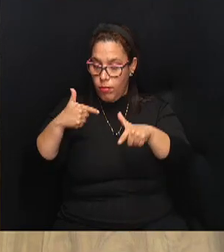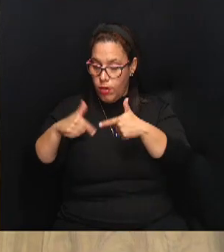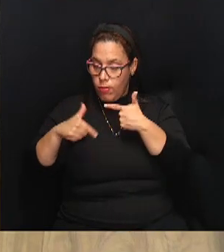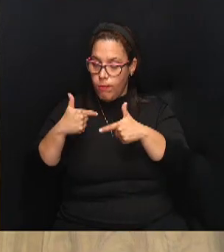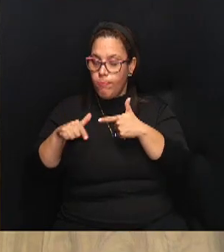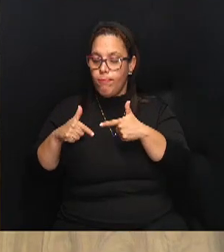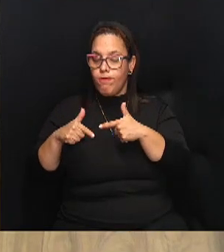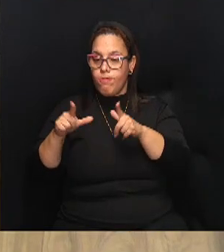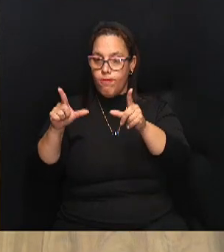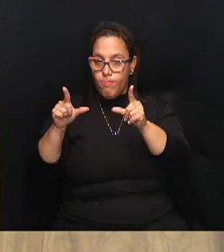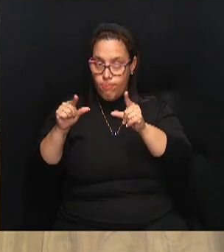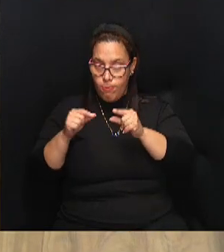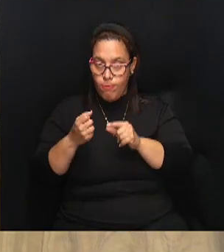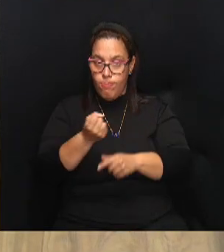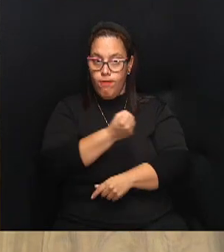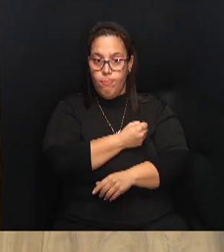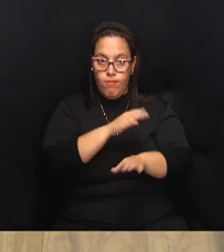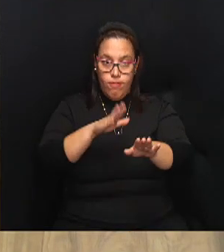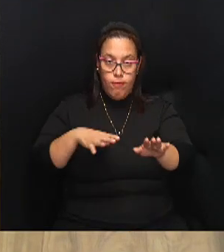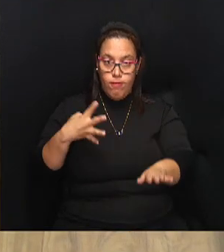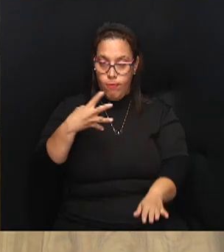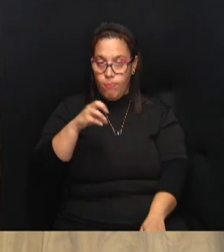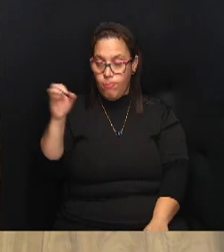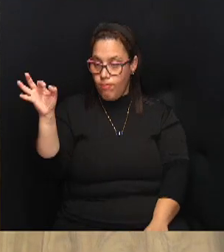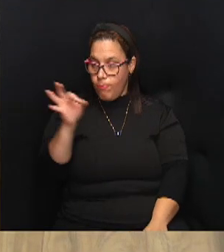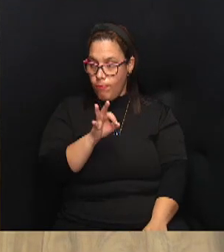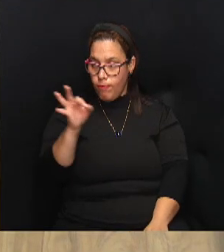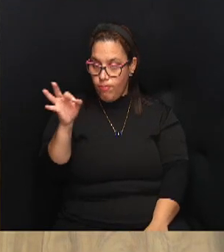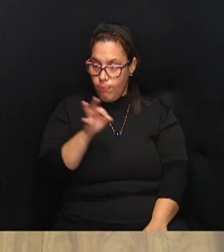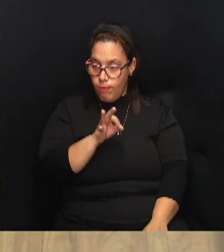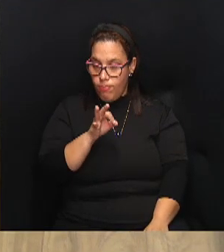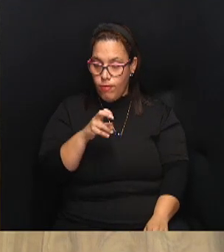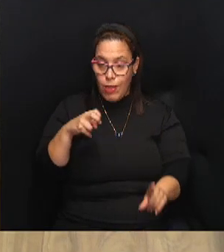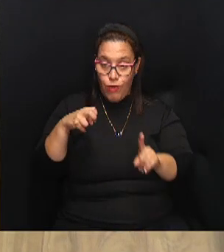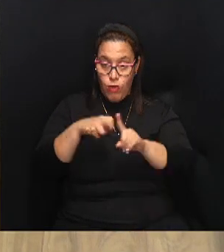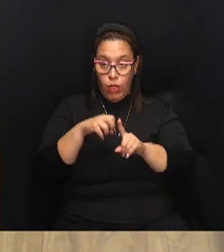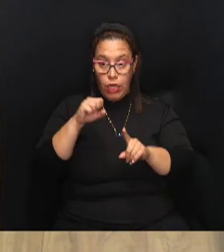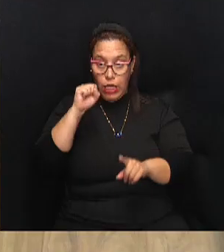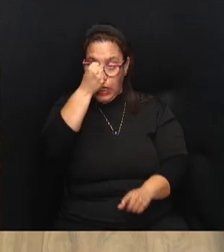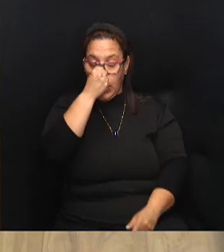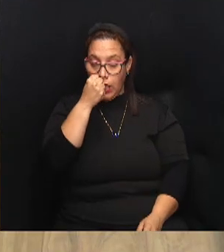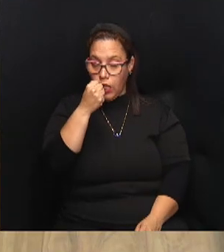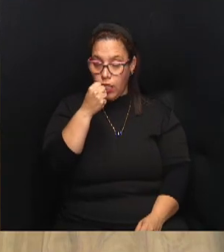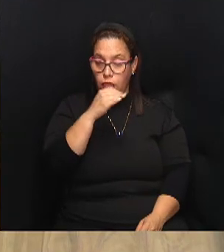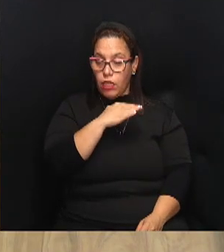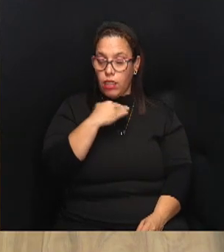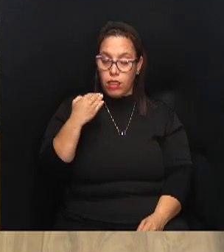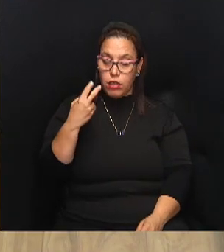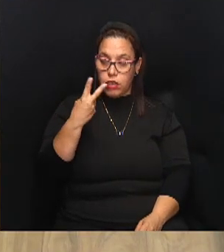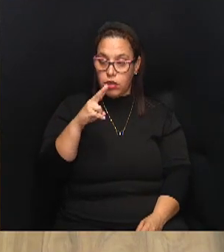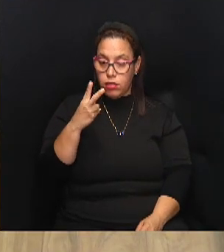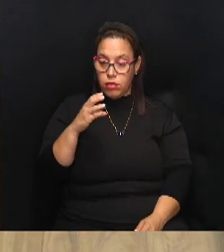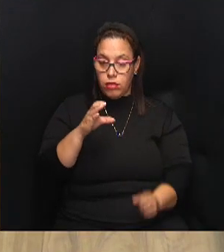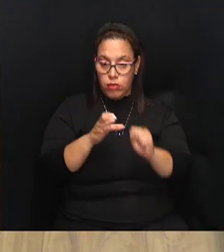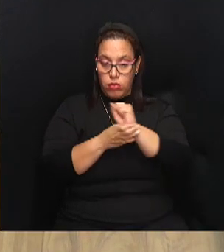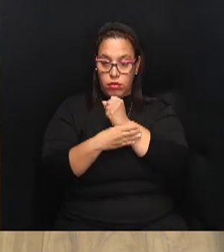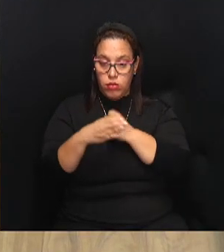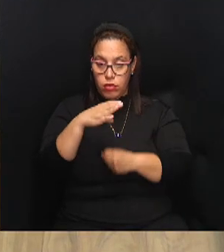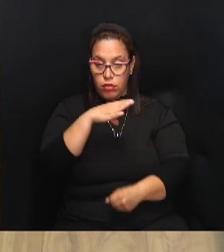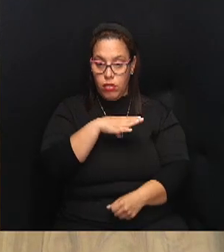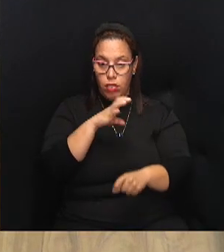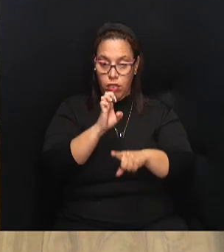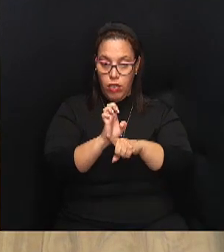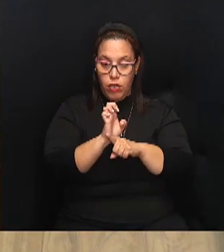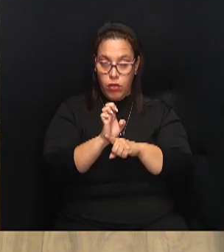a gente reduziu o número de acidentes em 40% de vítimas fatais em um ano. Foi a segunda cidade mais segura do estado. Por quê?